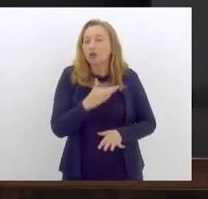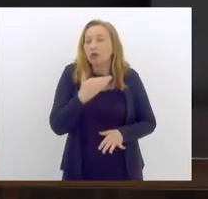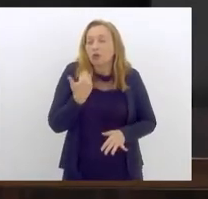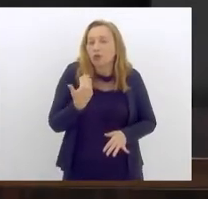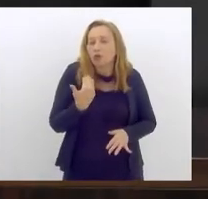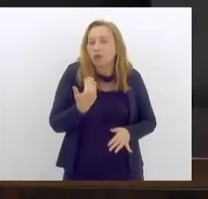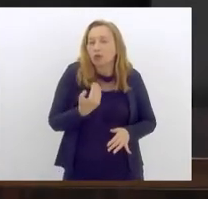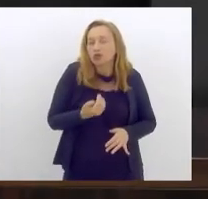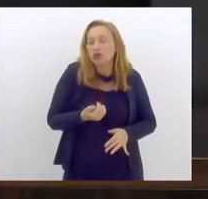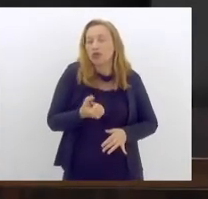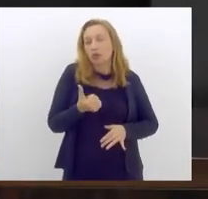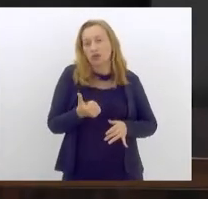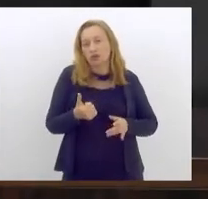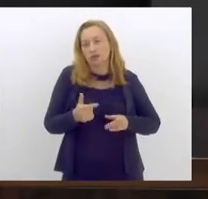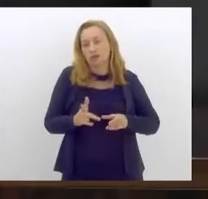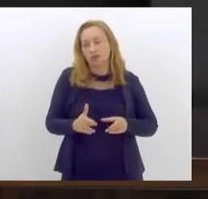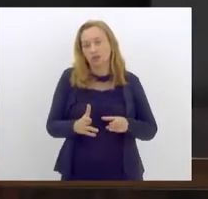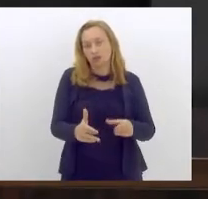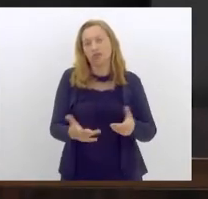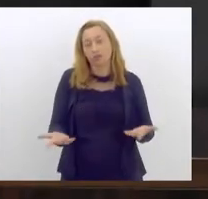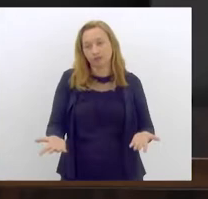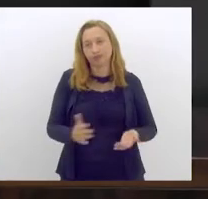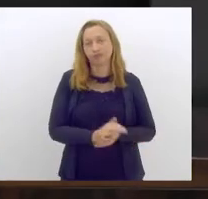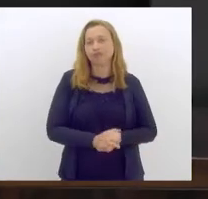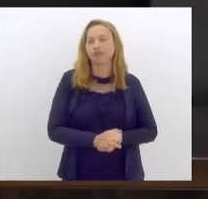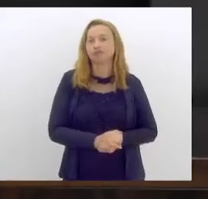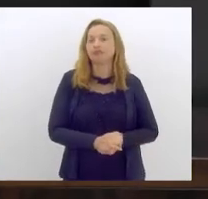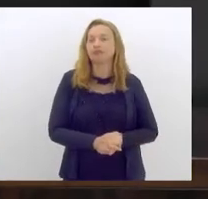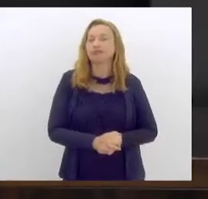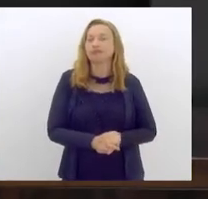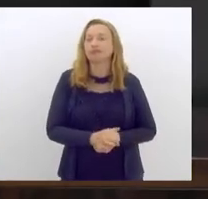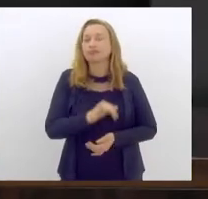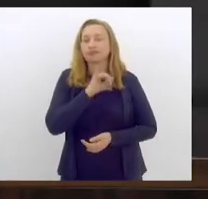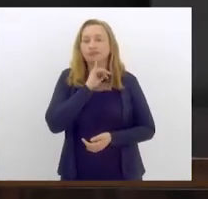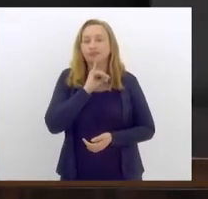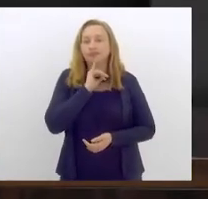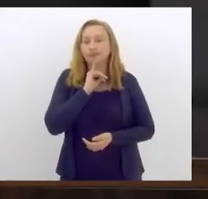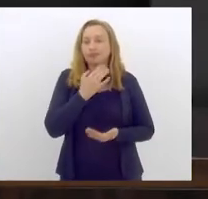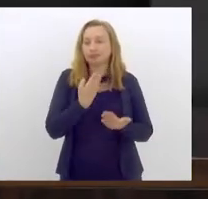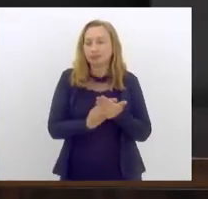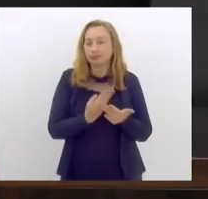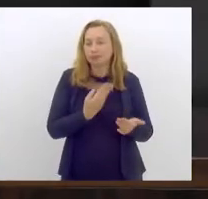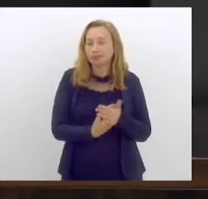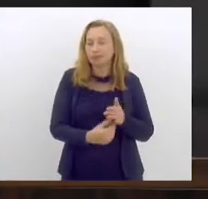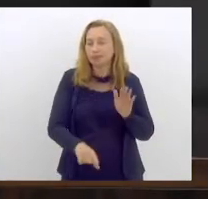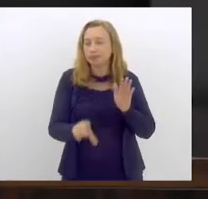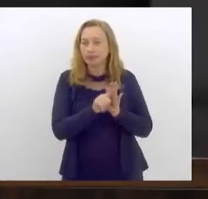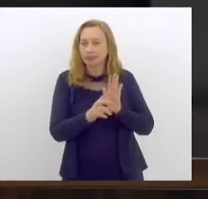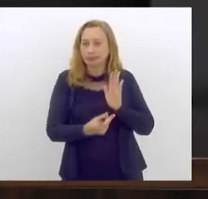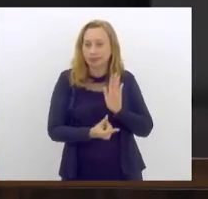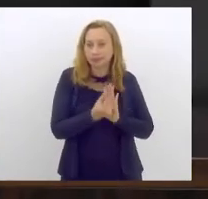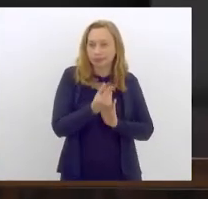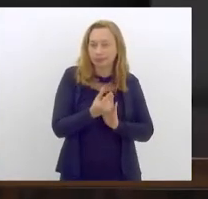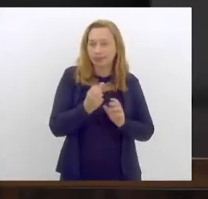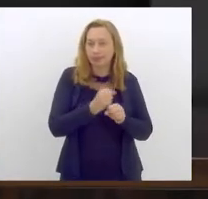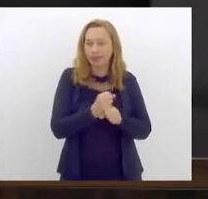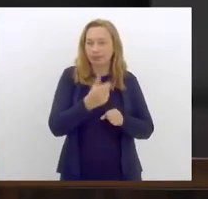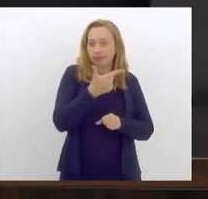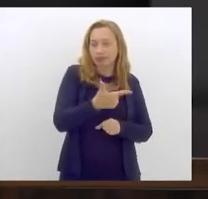muito avançado infelizmente ao estudar a Loa de 2023